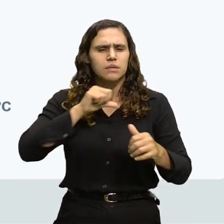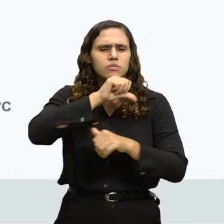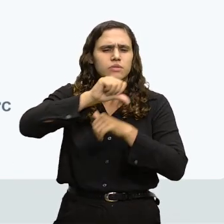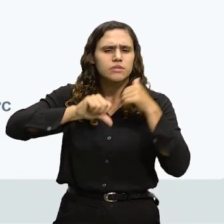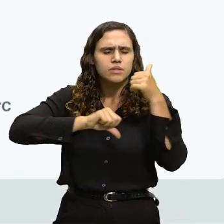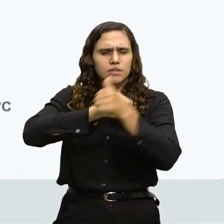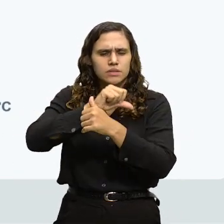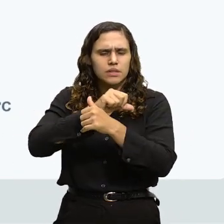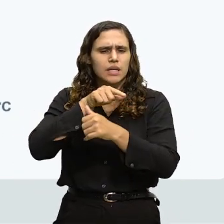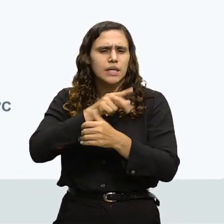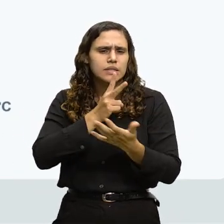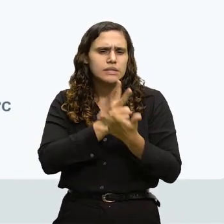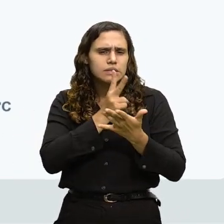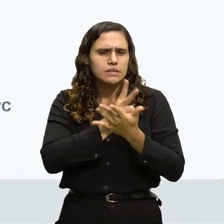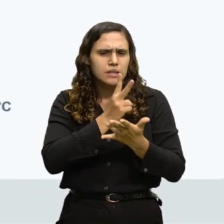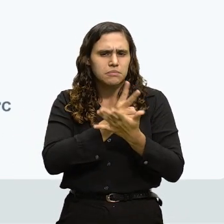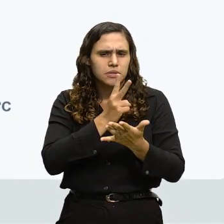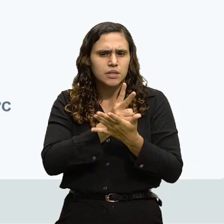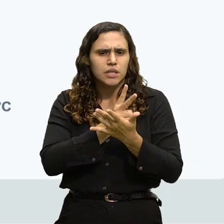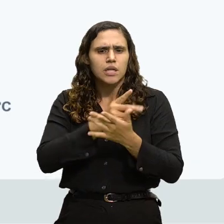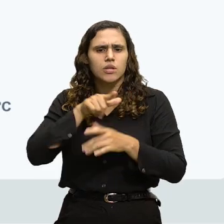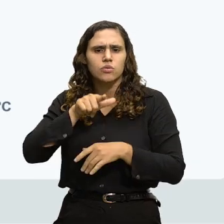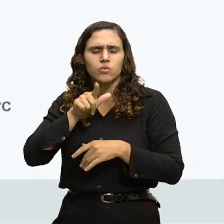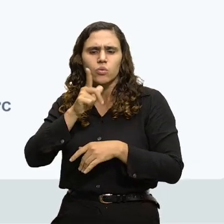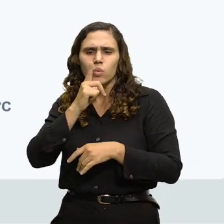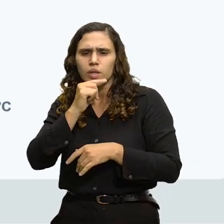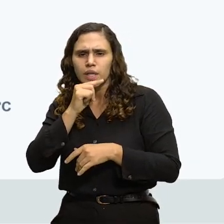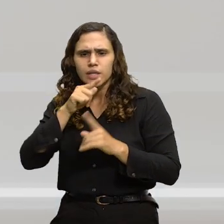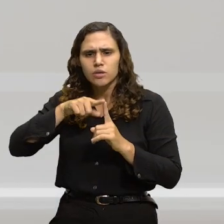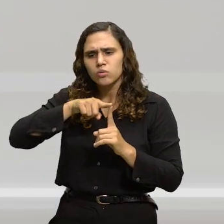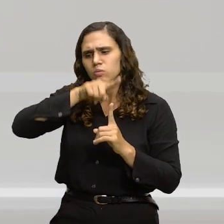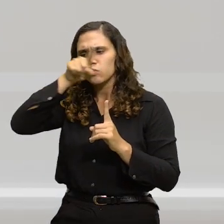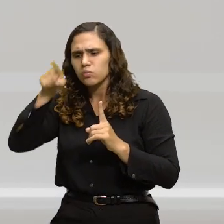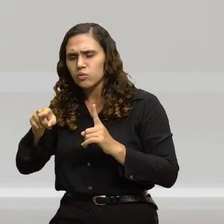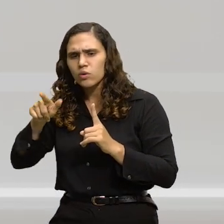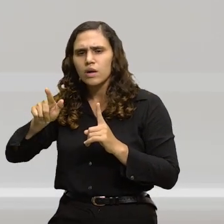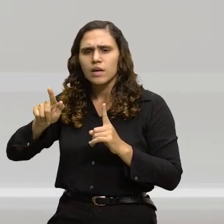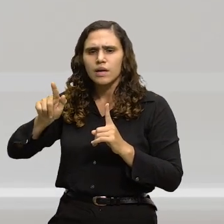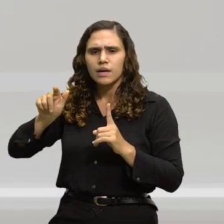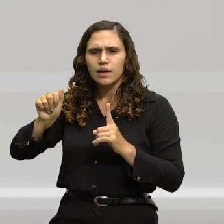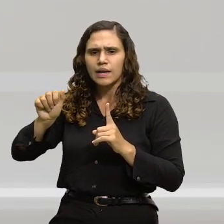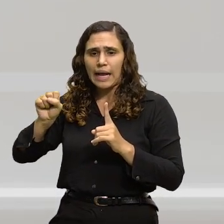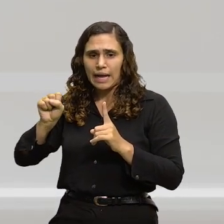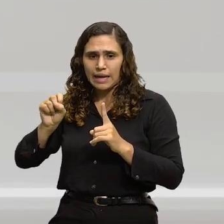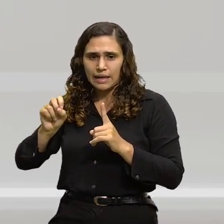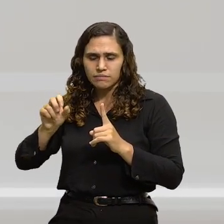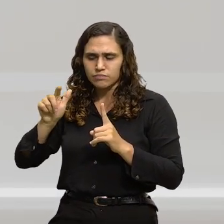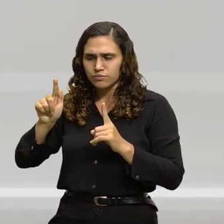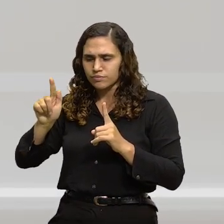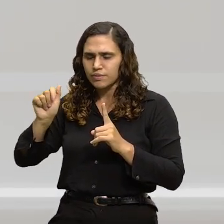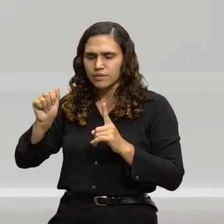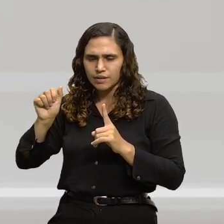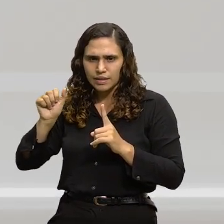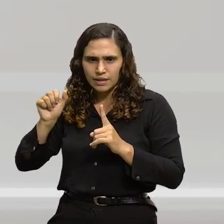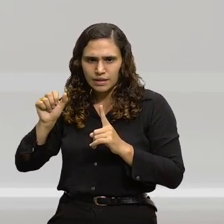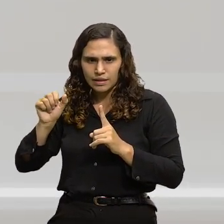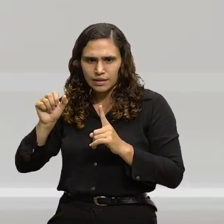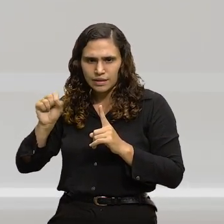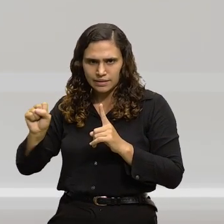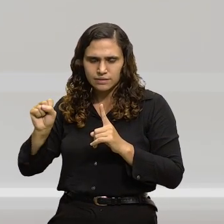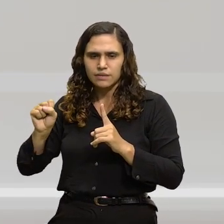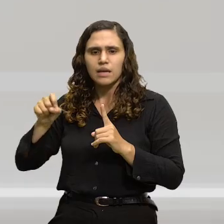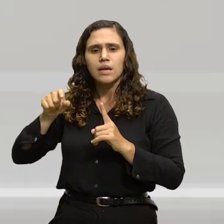para o gasoso sempre se dá com aumento de temperatura, ou seja, eu forneço energia térmica para que ocorra essa mudança de estado. Então eu